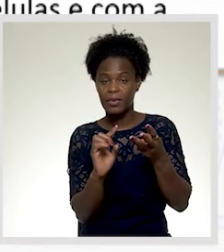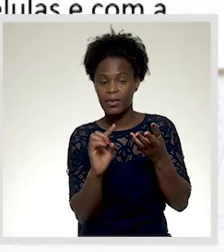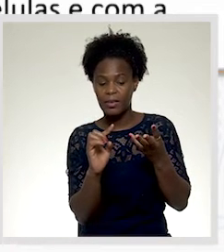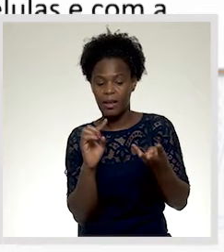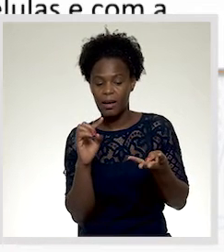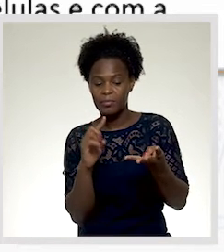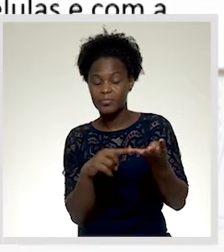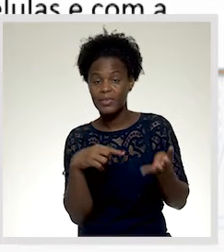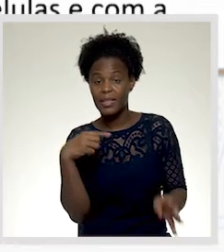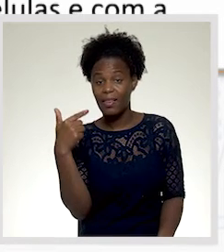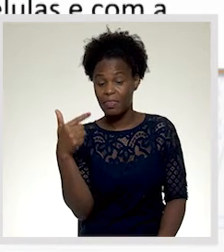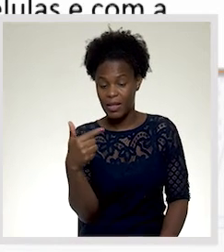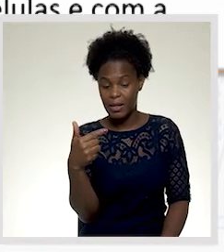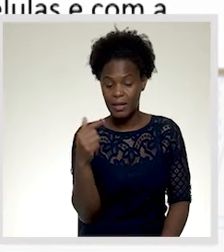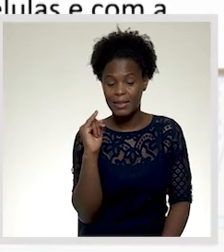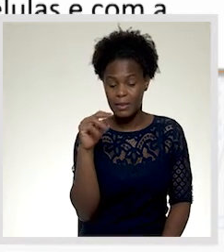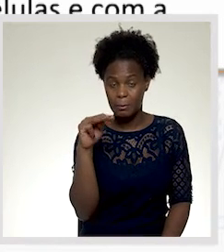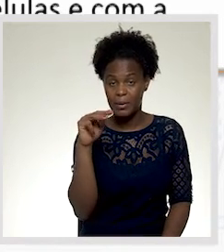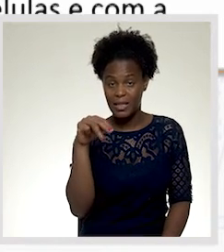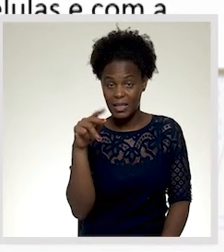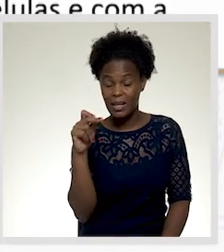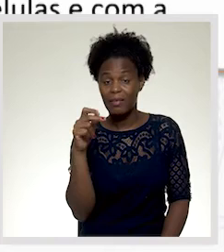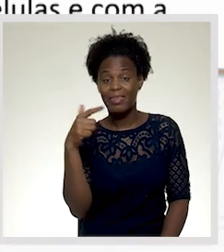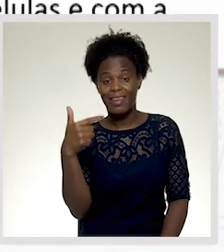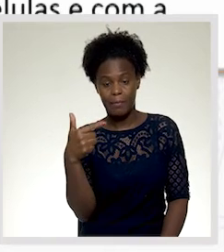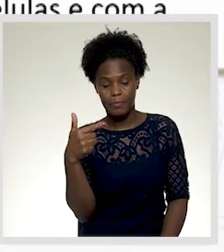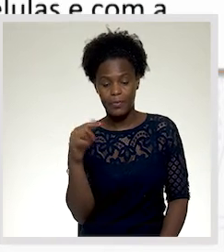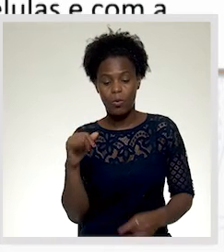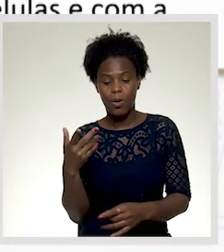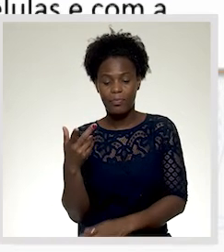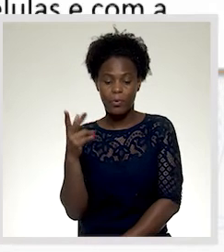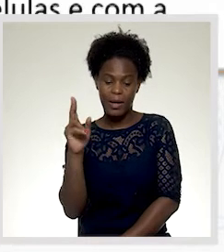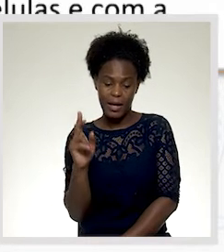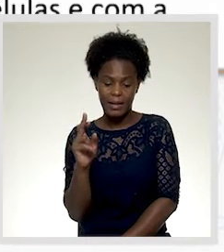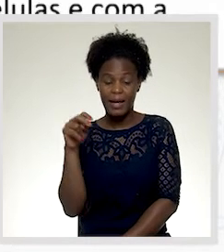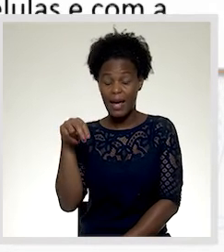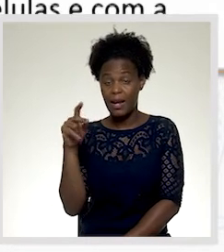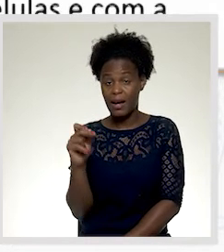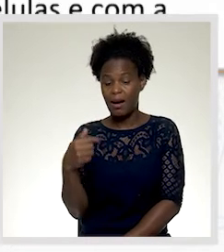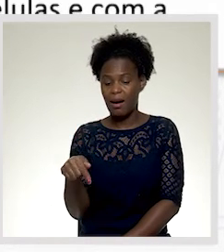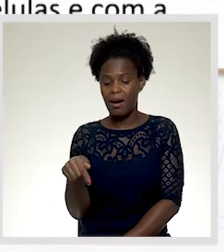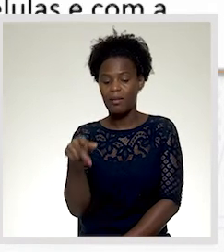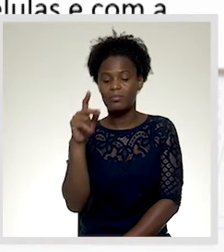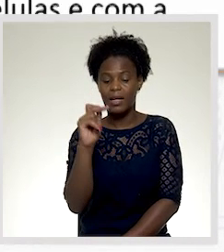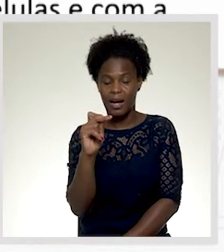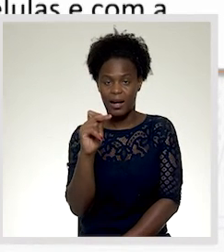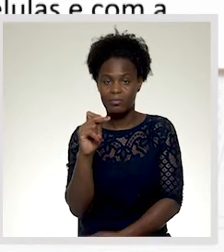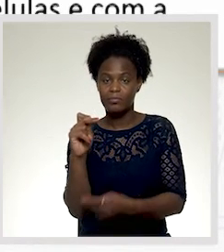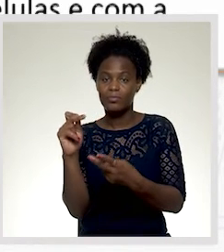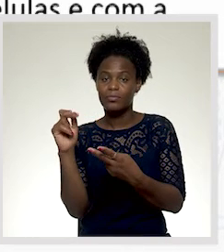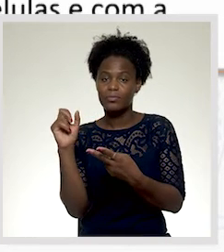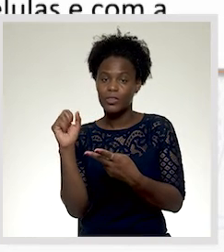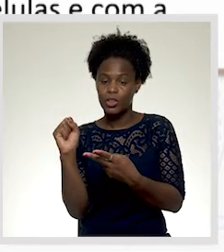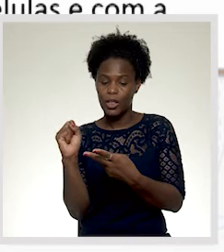a citosina, representada pela letra C, e a timina, representada pela letra T. Enquanto que o RNA possui,